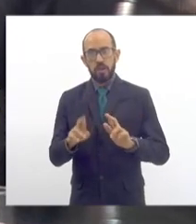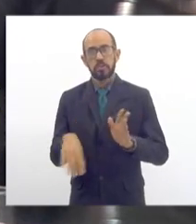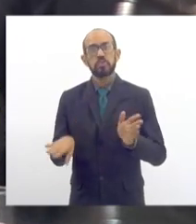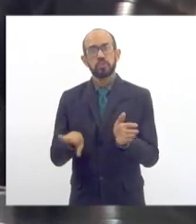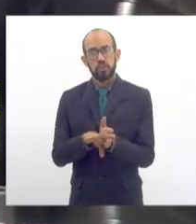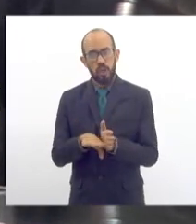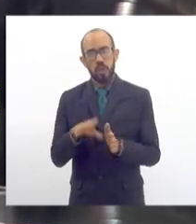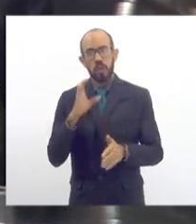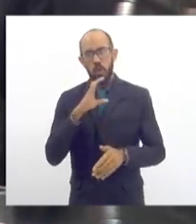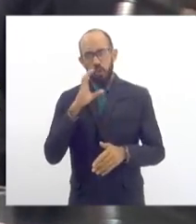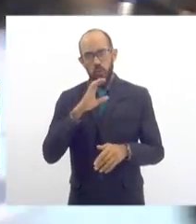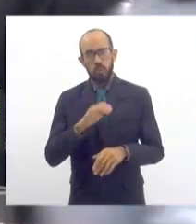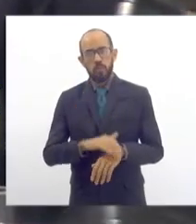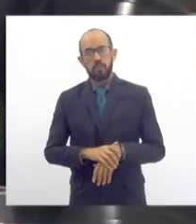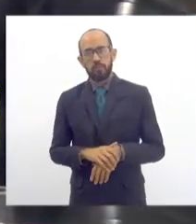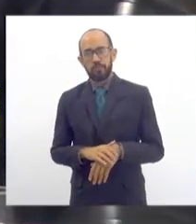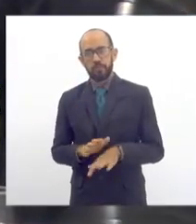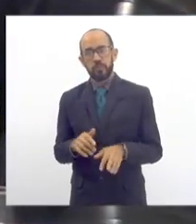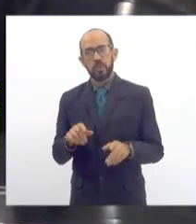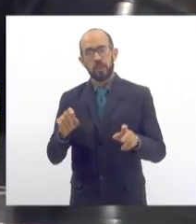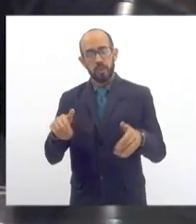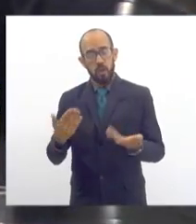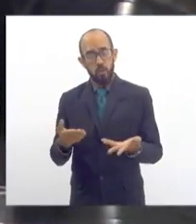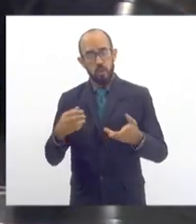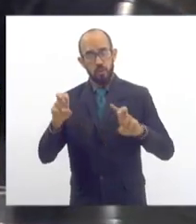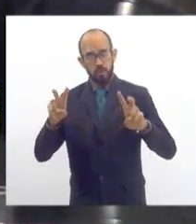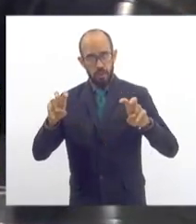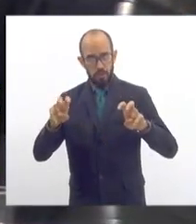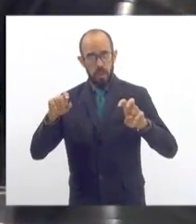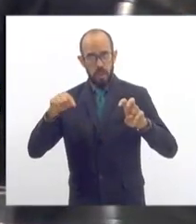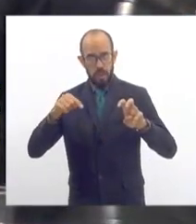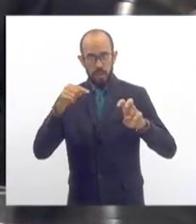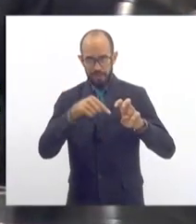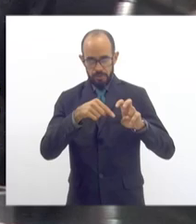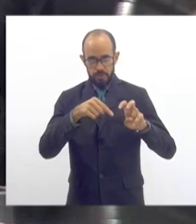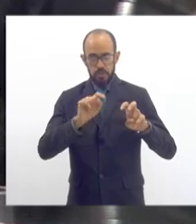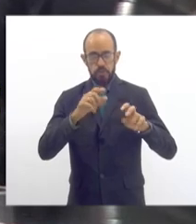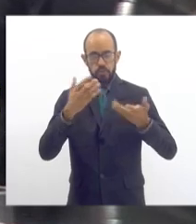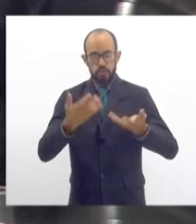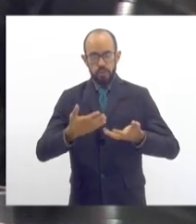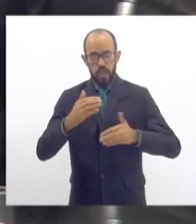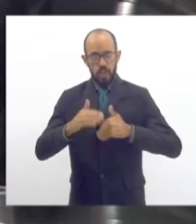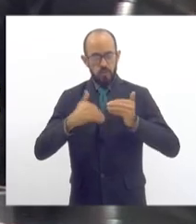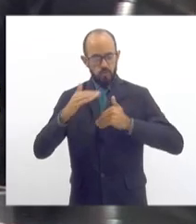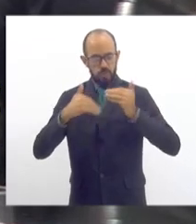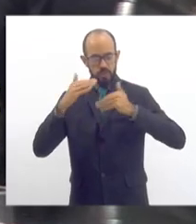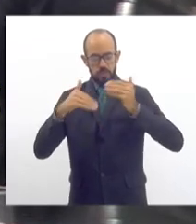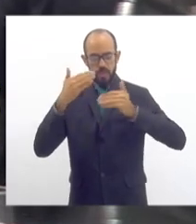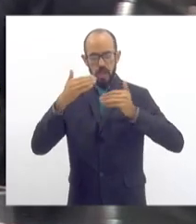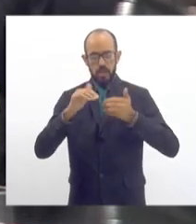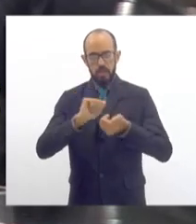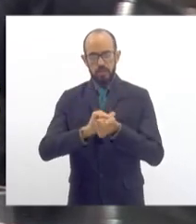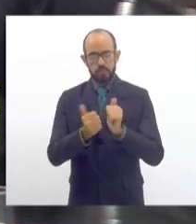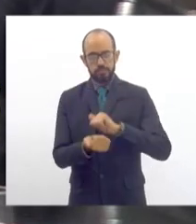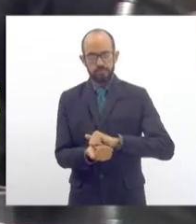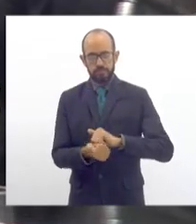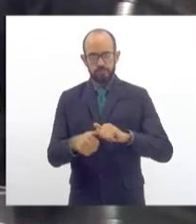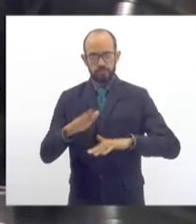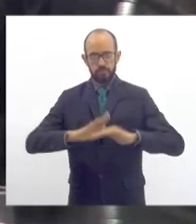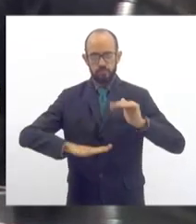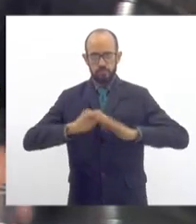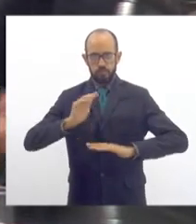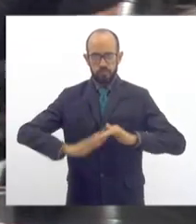rápido possível. Então, esse é o tema, a gente quer conseguir avançar na reestruturação dessa carreira tão importante, um órgão que é